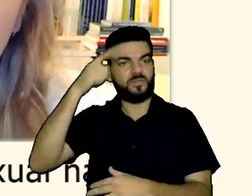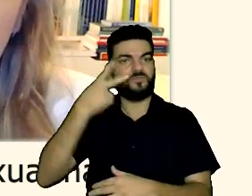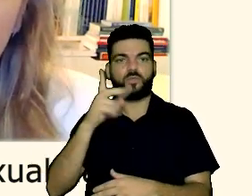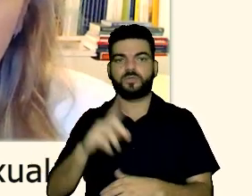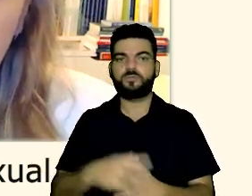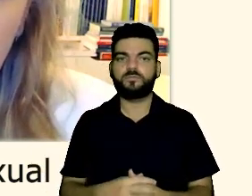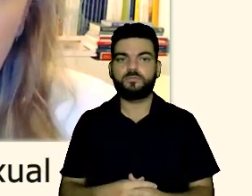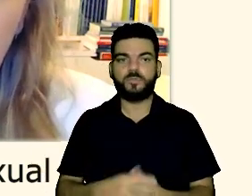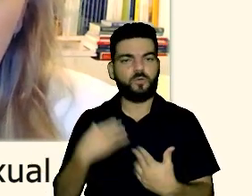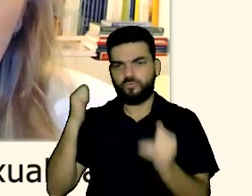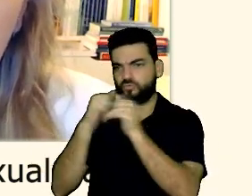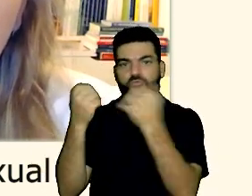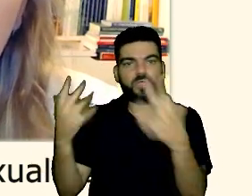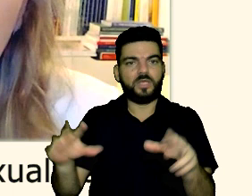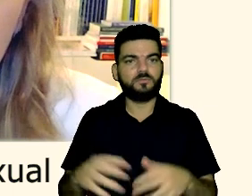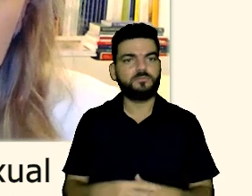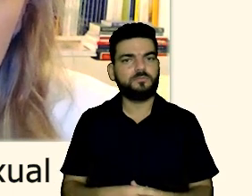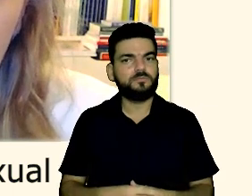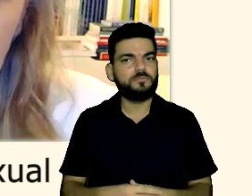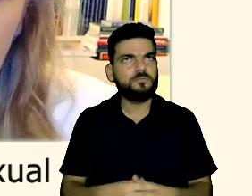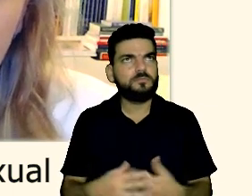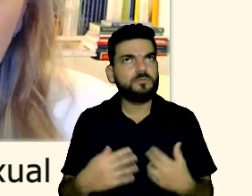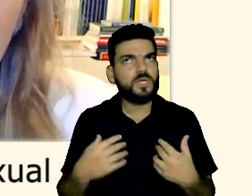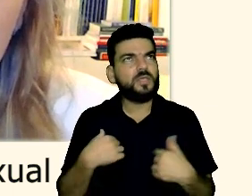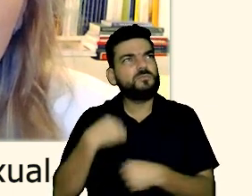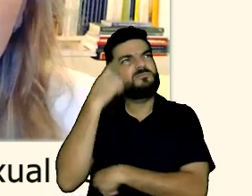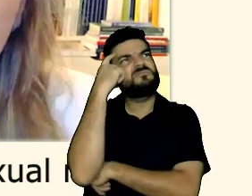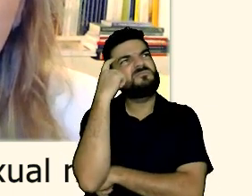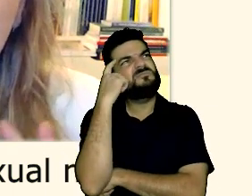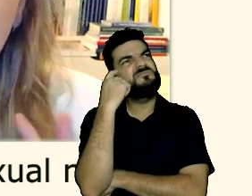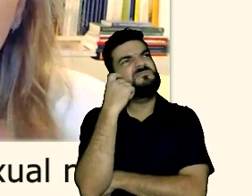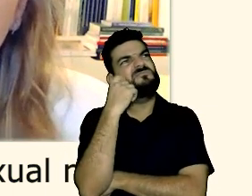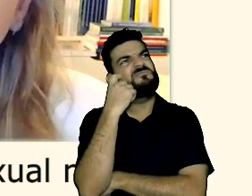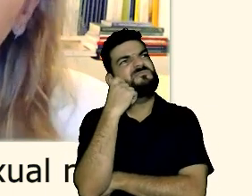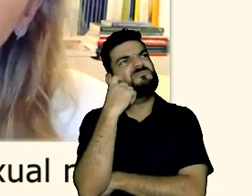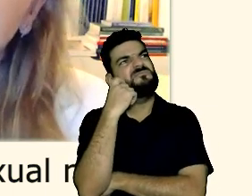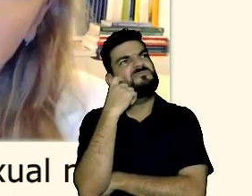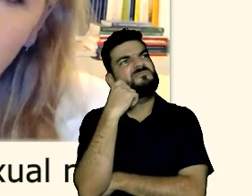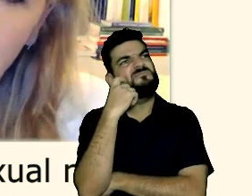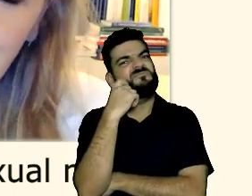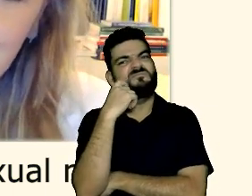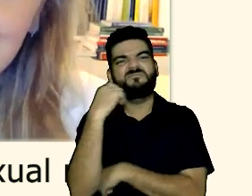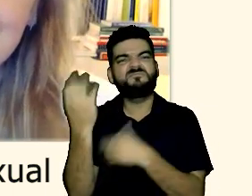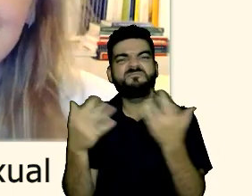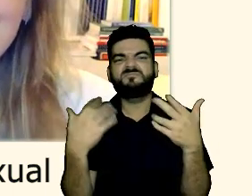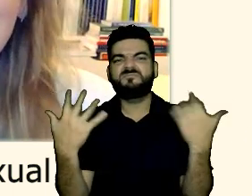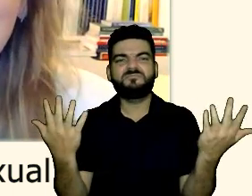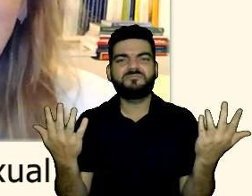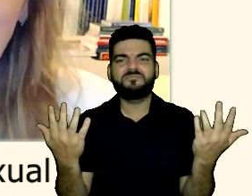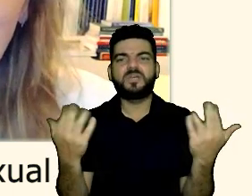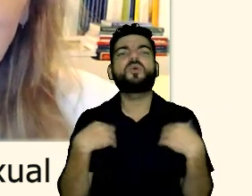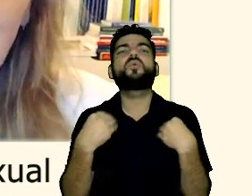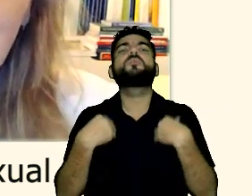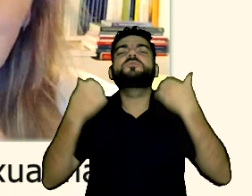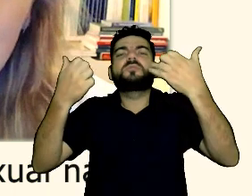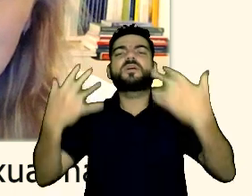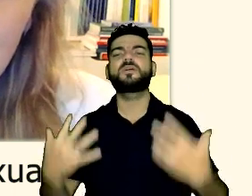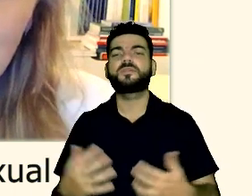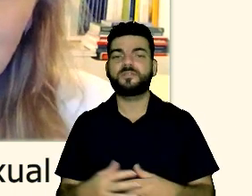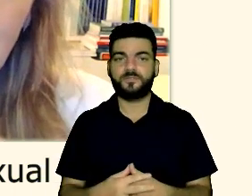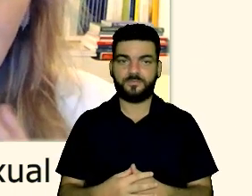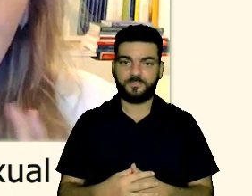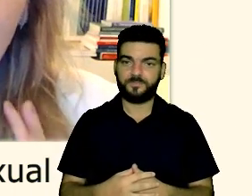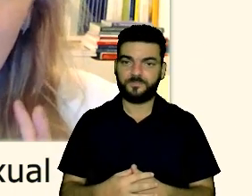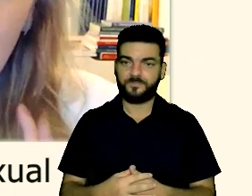recebi na ouvidoria uma pessoa dizendo que não ia trabalhar com um líder que acreditasse no diabo, né? E eu achei